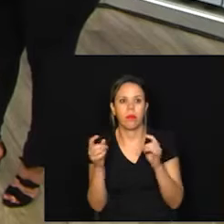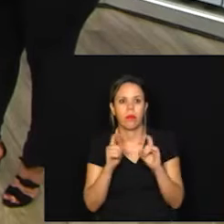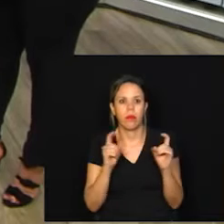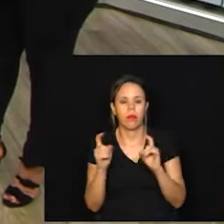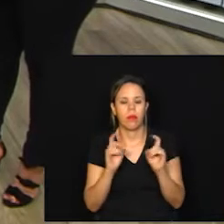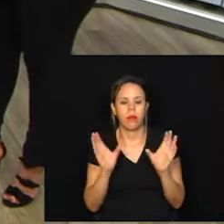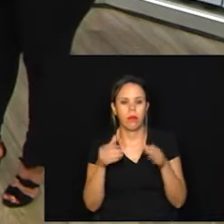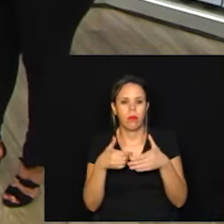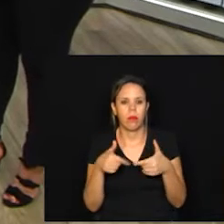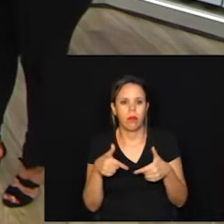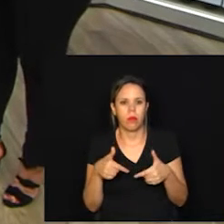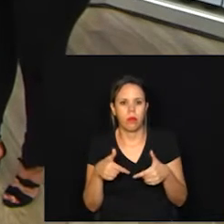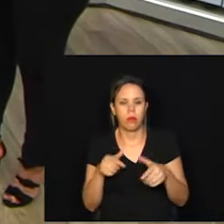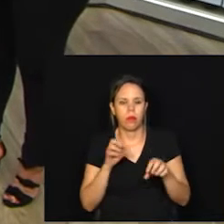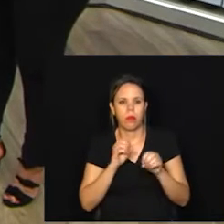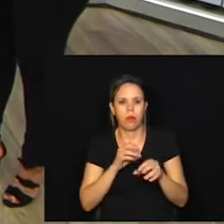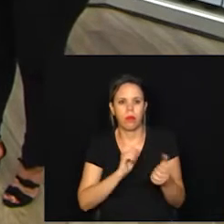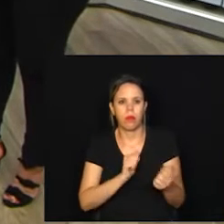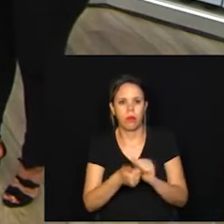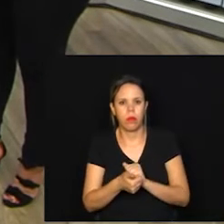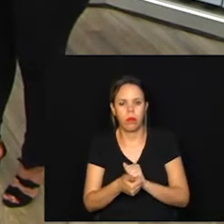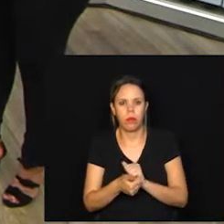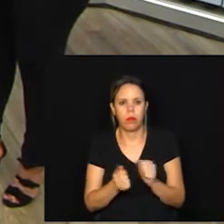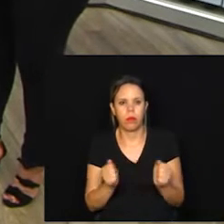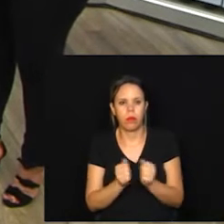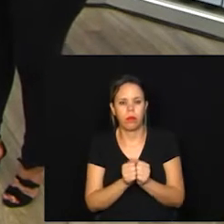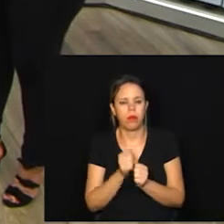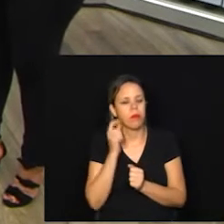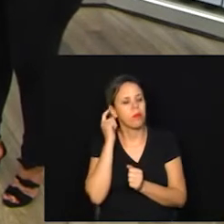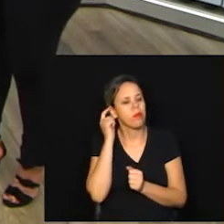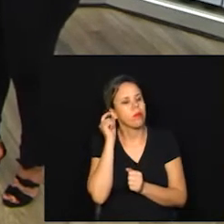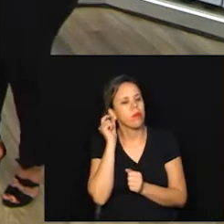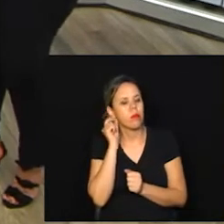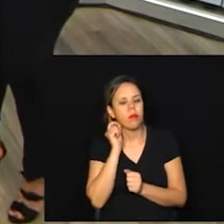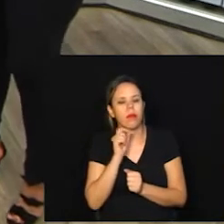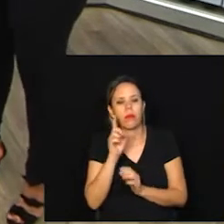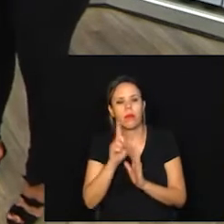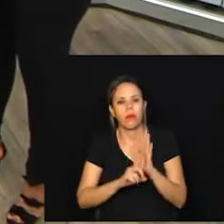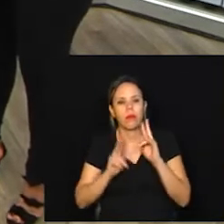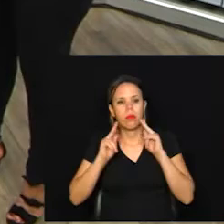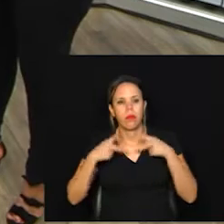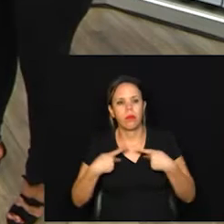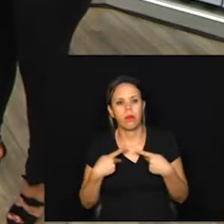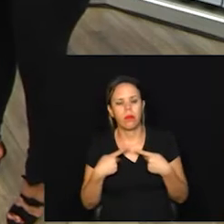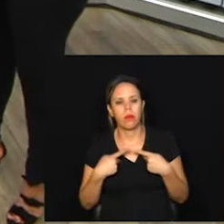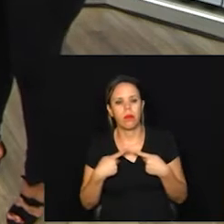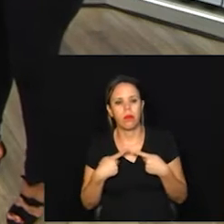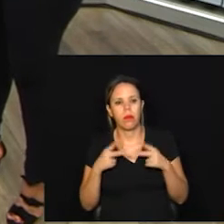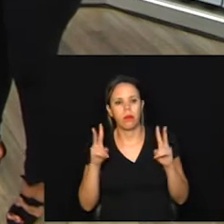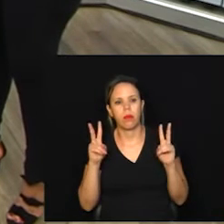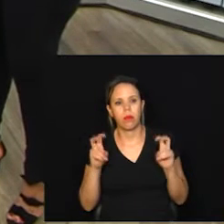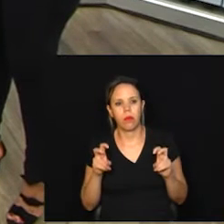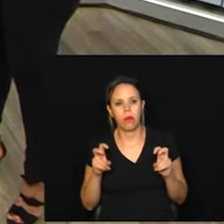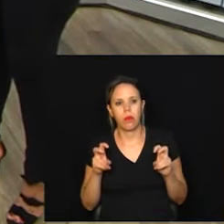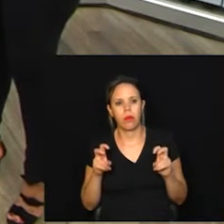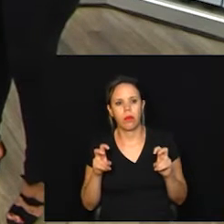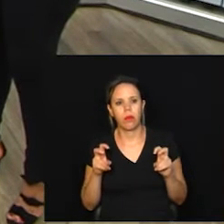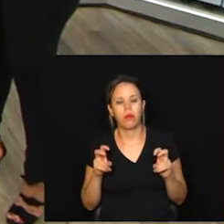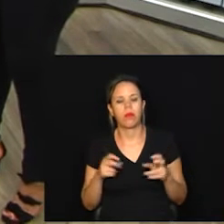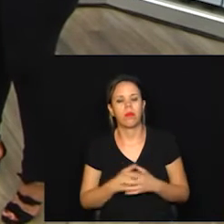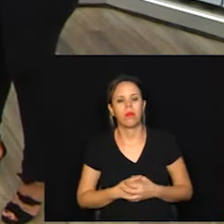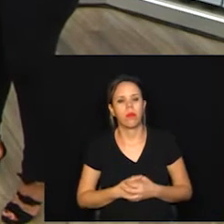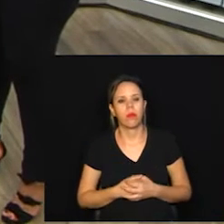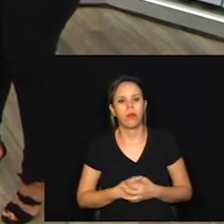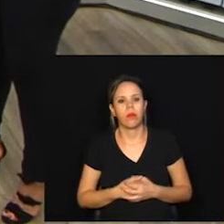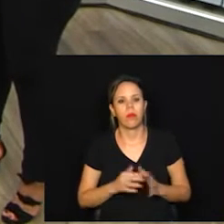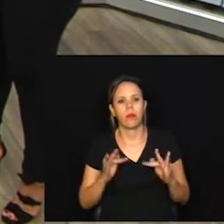da Comissão de Educação e Esporte, juntamente com a de Direitos Humanos, porque é um assunto que toma conta, que